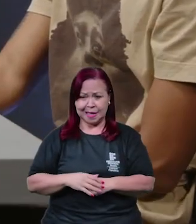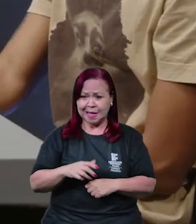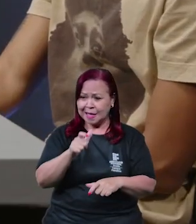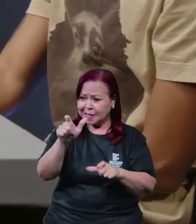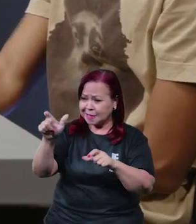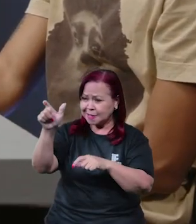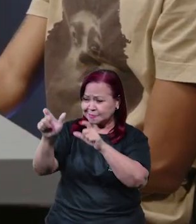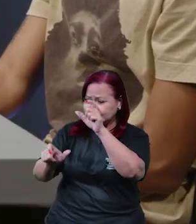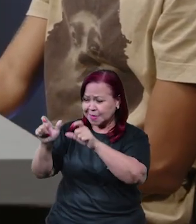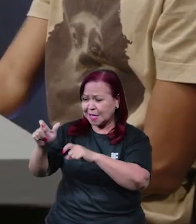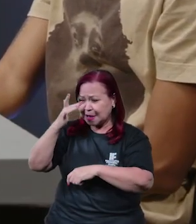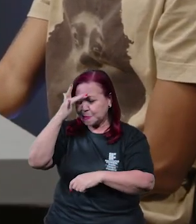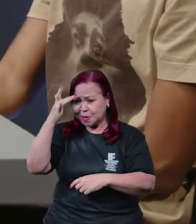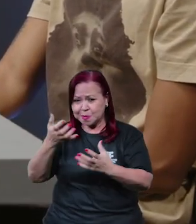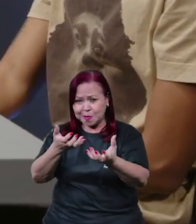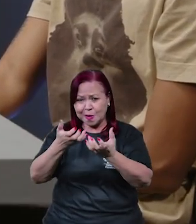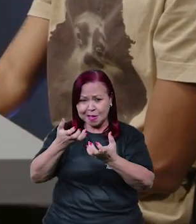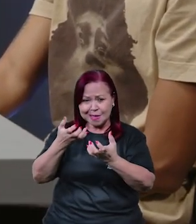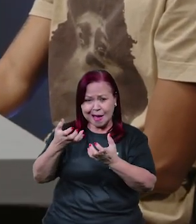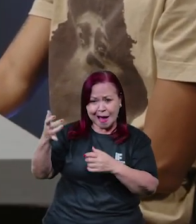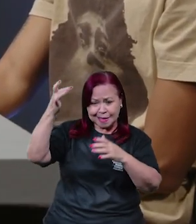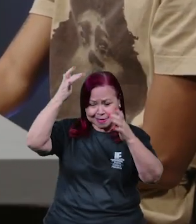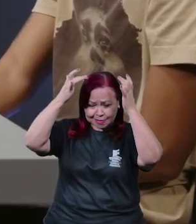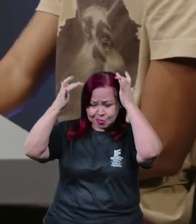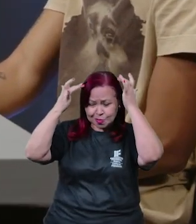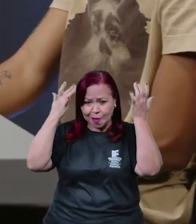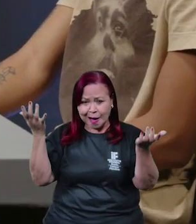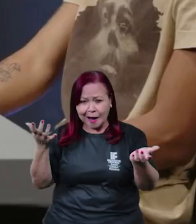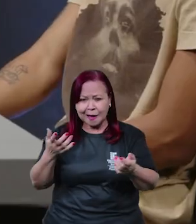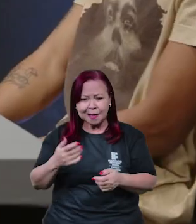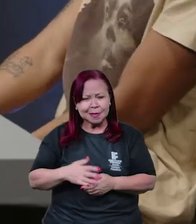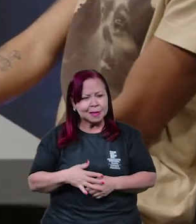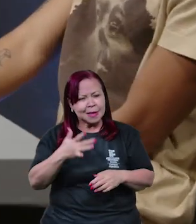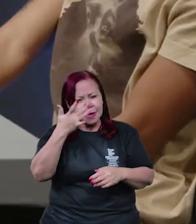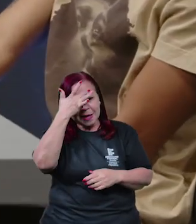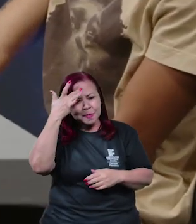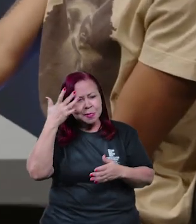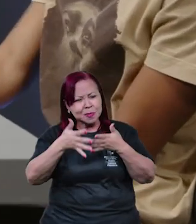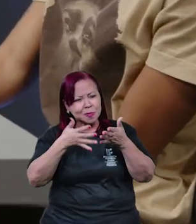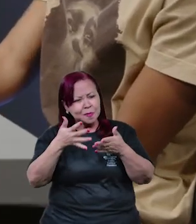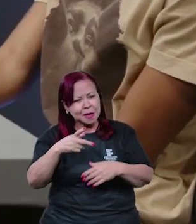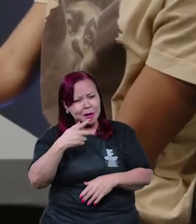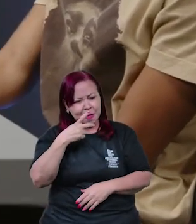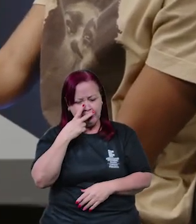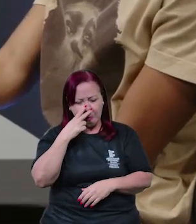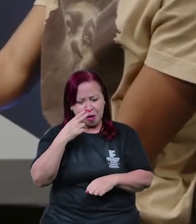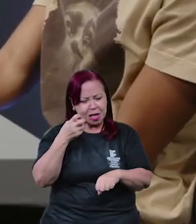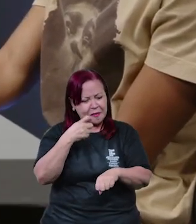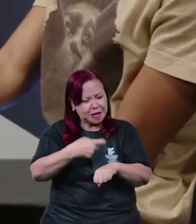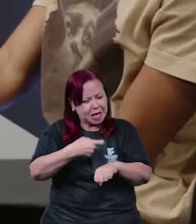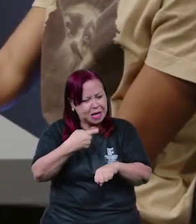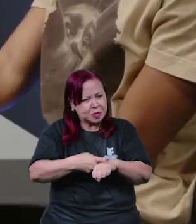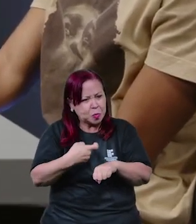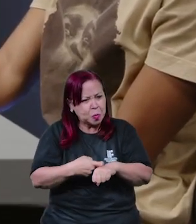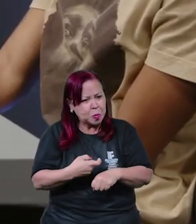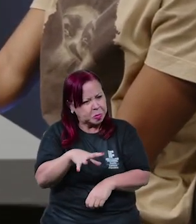Nossa, eu achava que era duro, cheiroso, né? E aí a pessoa acha que, tipo, ela estar falando isso pra gente,